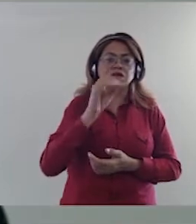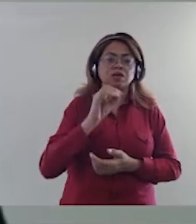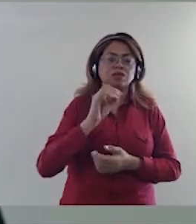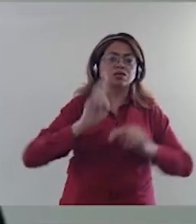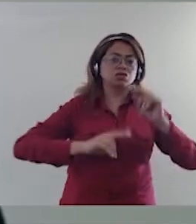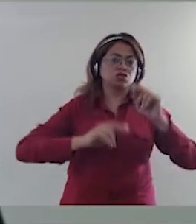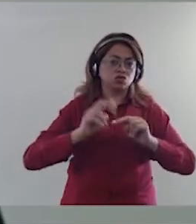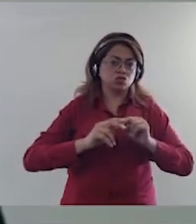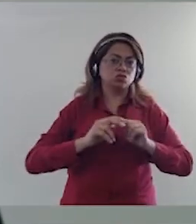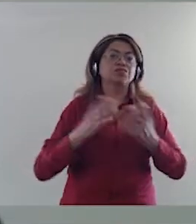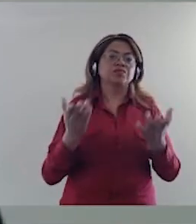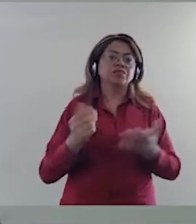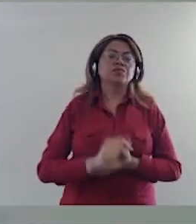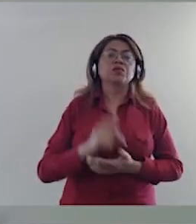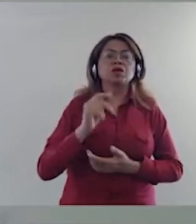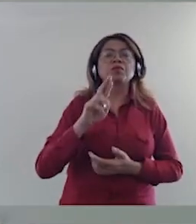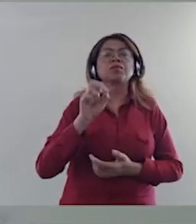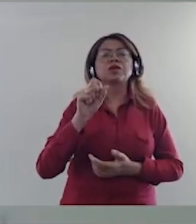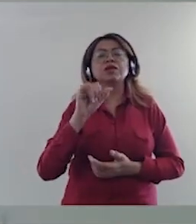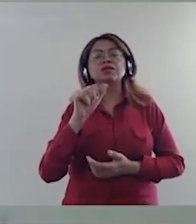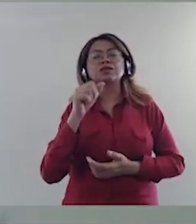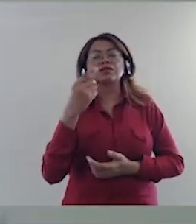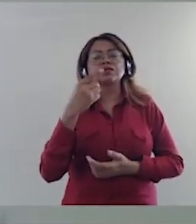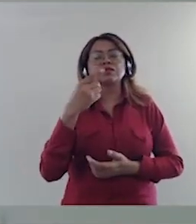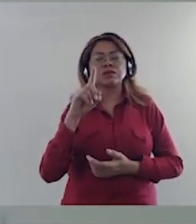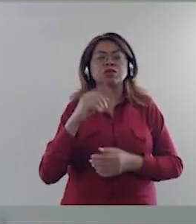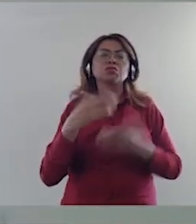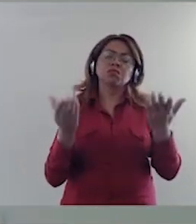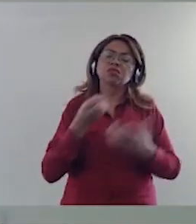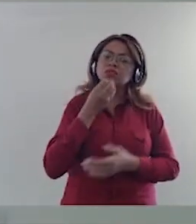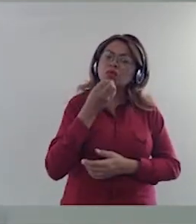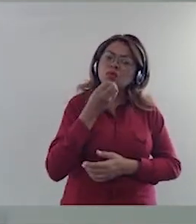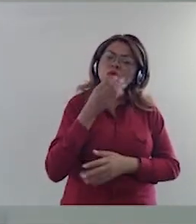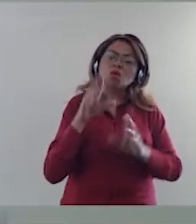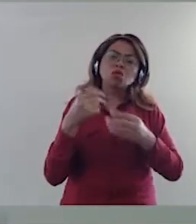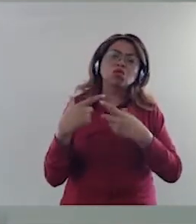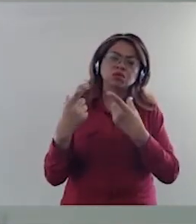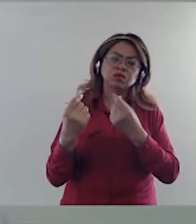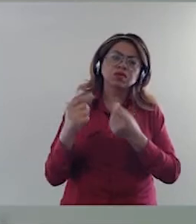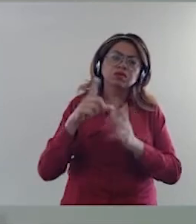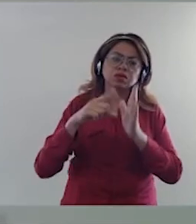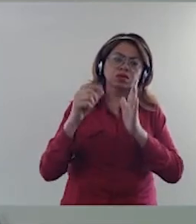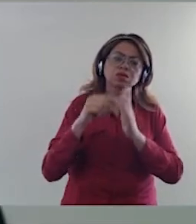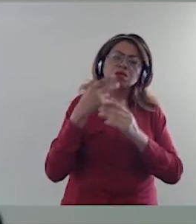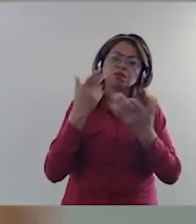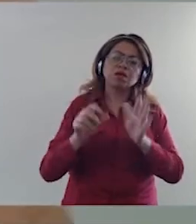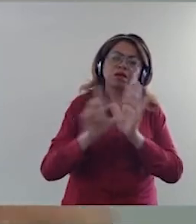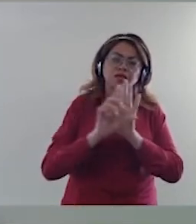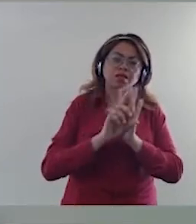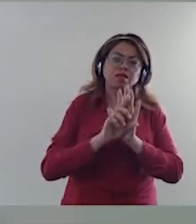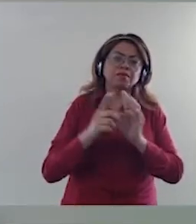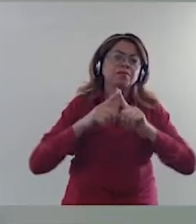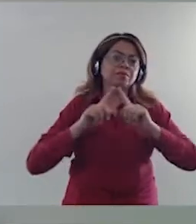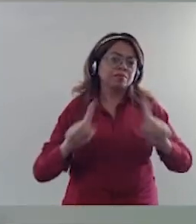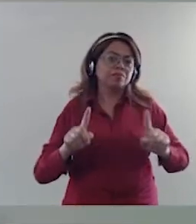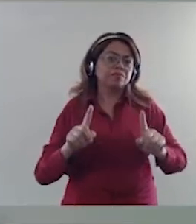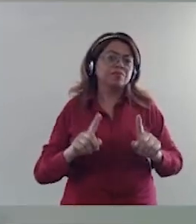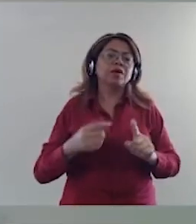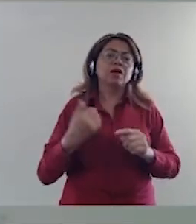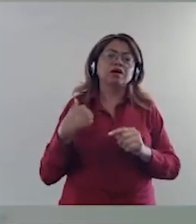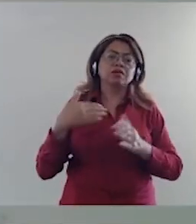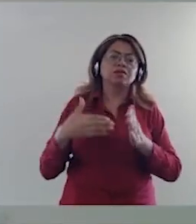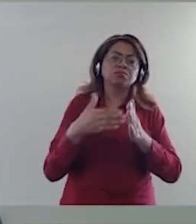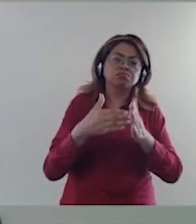A prescrição foi realmente uma excelente iniciativa, o tratamento que foi dado na lei. Pena que tem essa incidência limitada